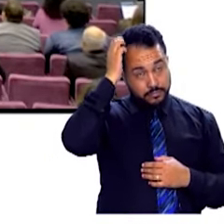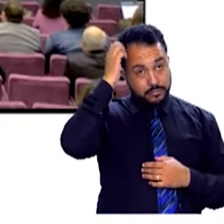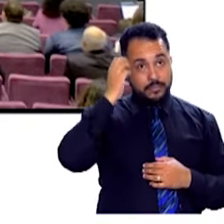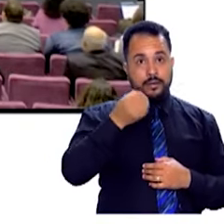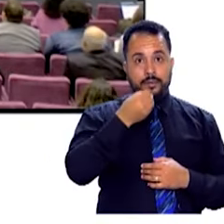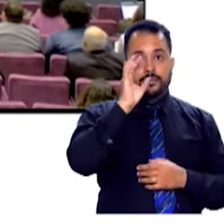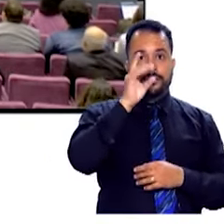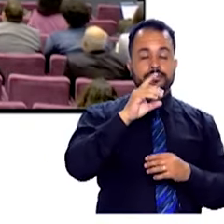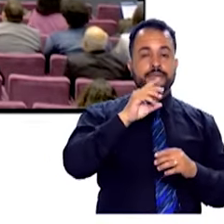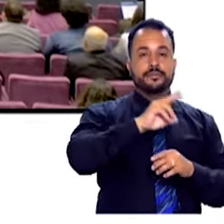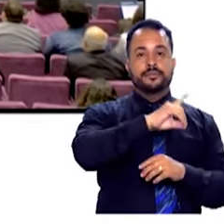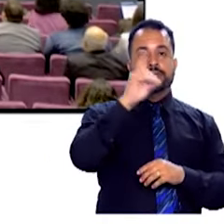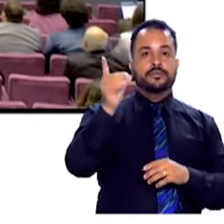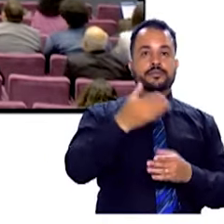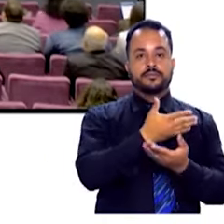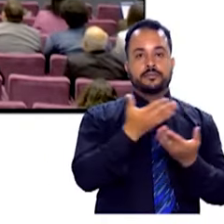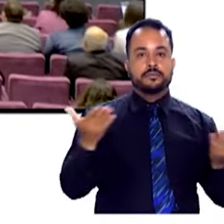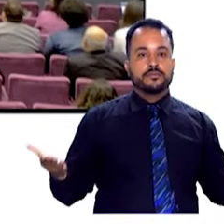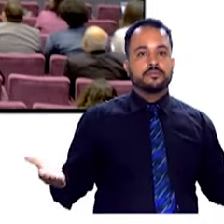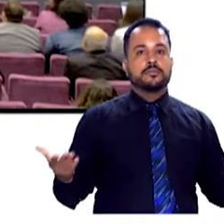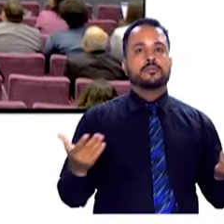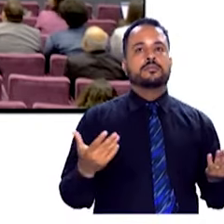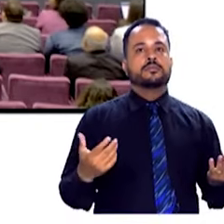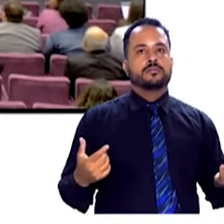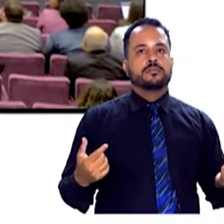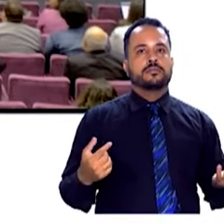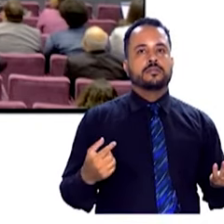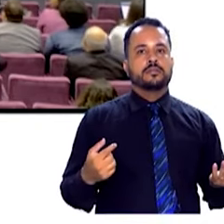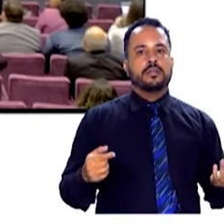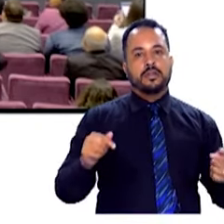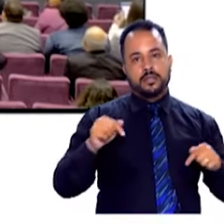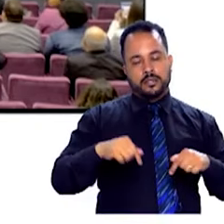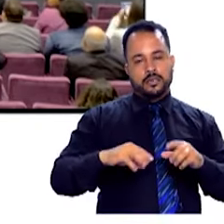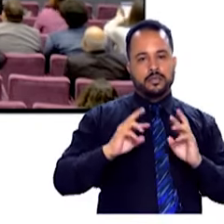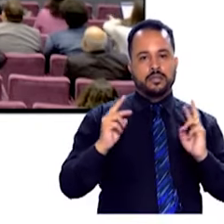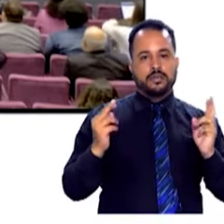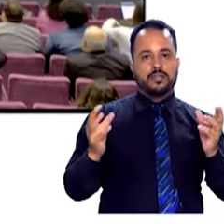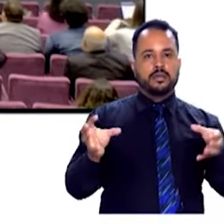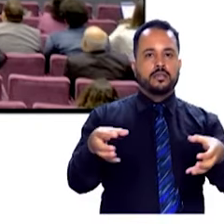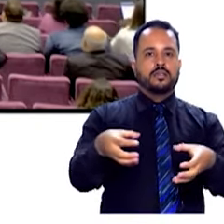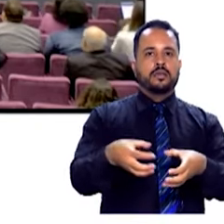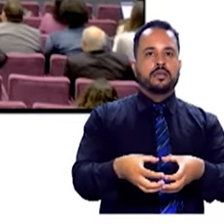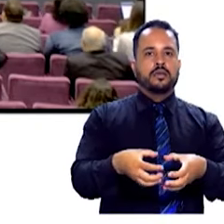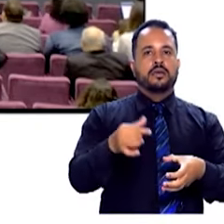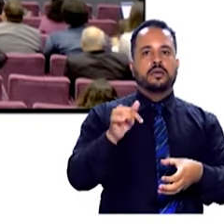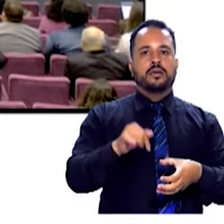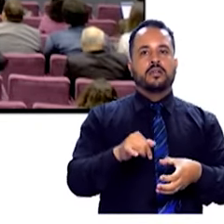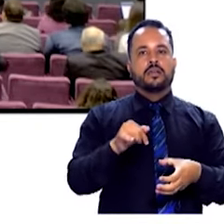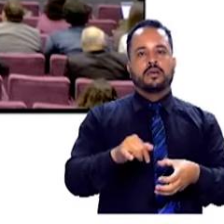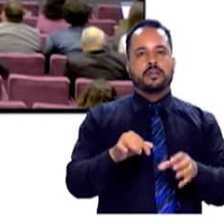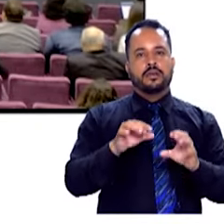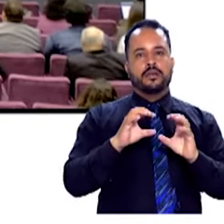todos e a todas é uma satisfação imensa estarmos aqui reunidos eh